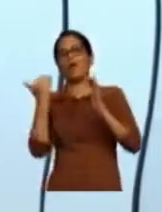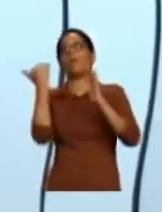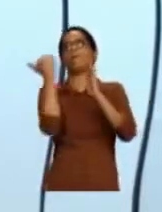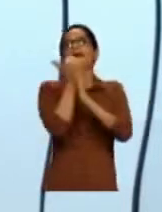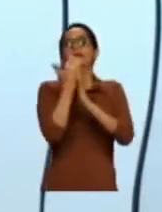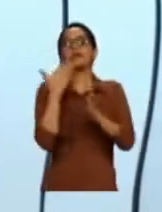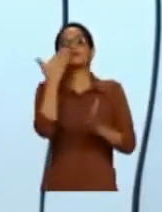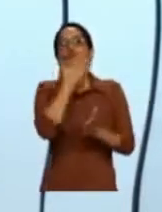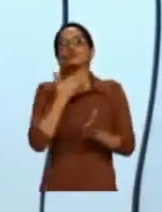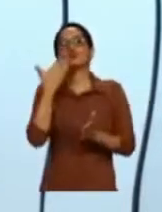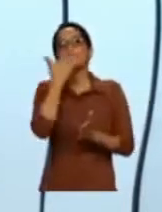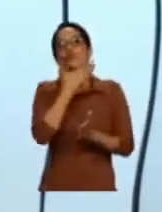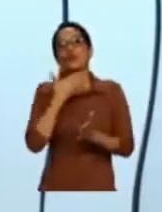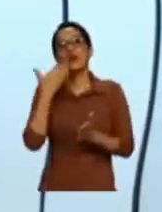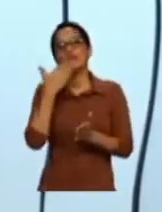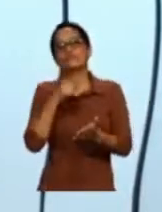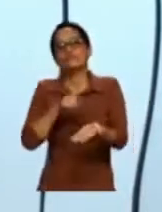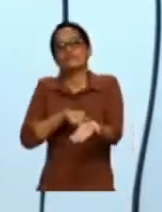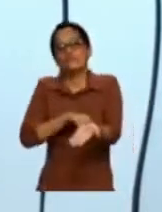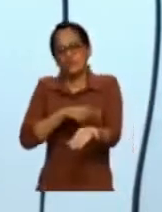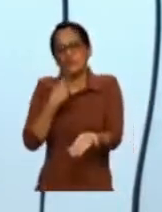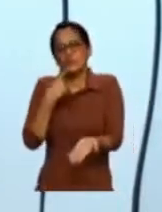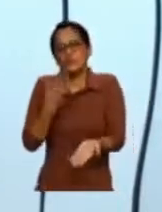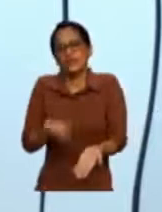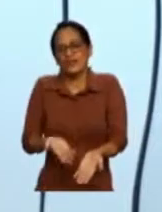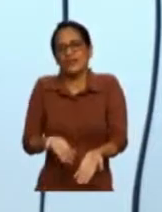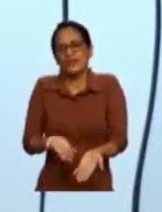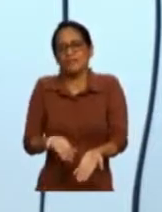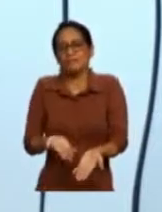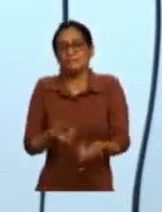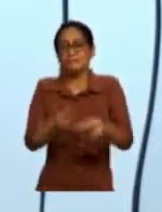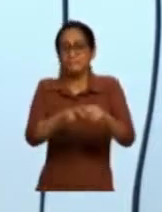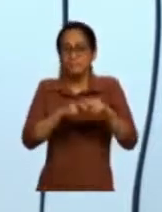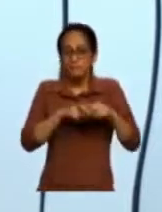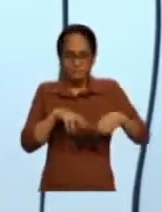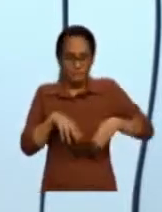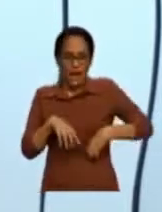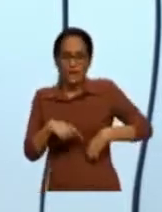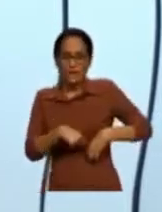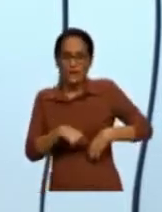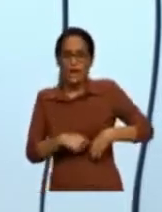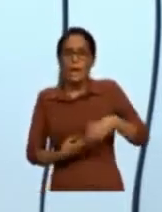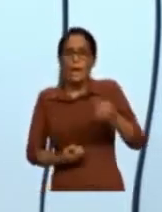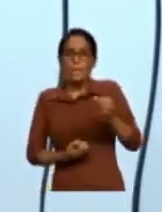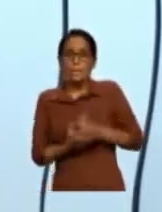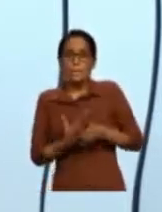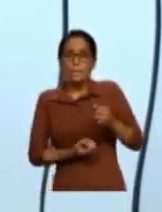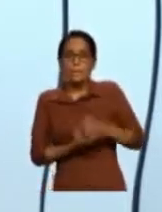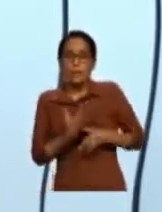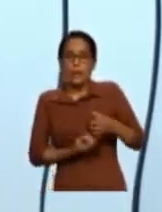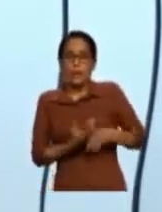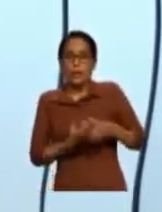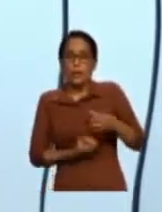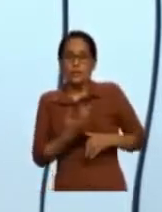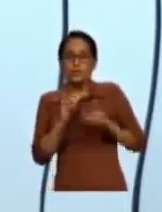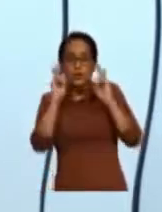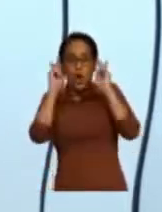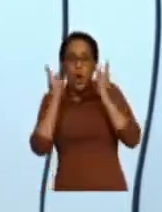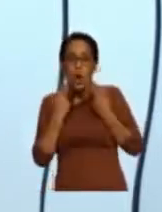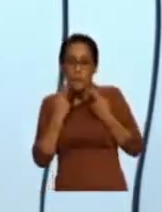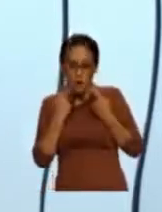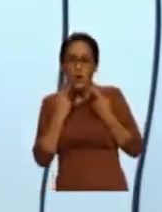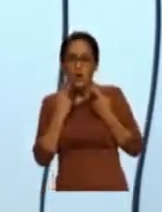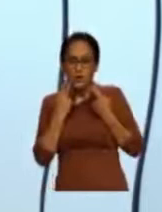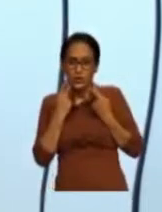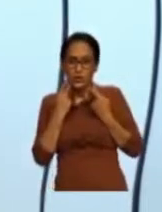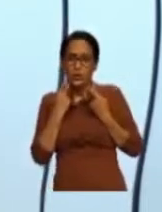glicose. Feito isso, então, o nosso pâncreas vai produzir glucagon. Esse glucagon vai